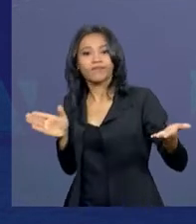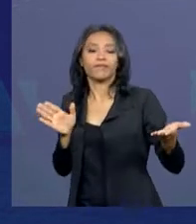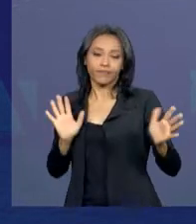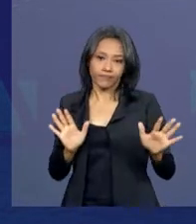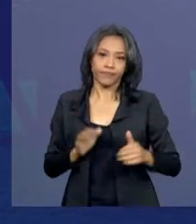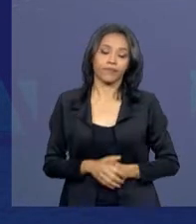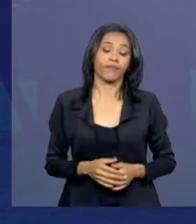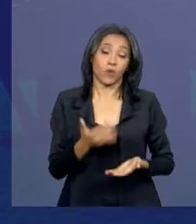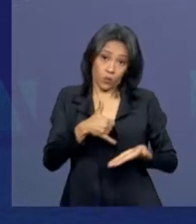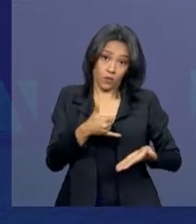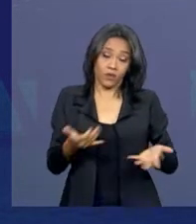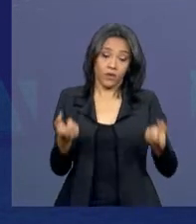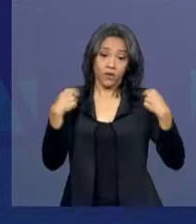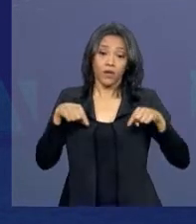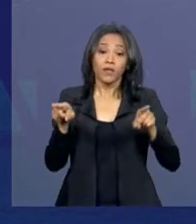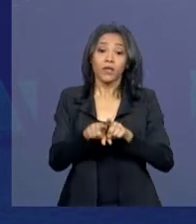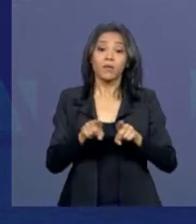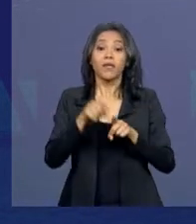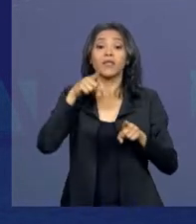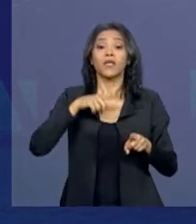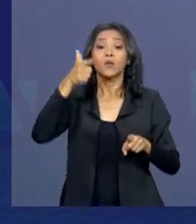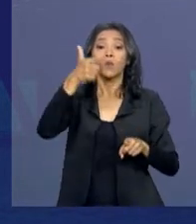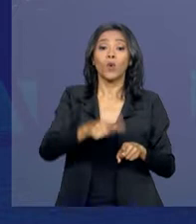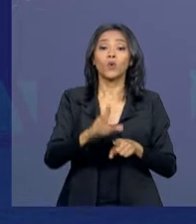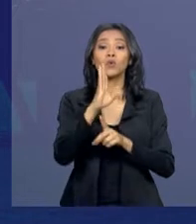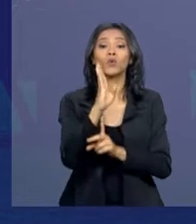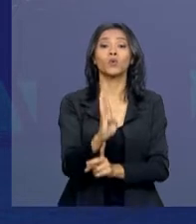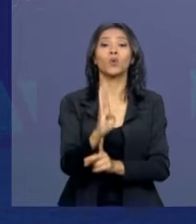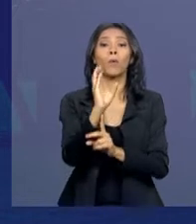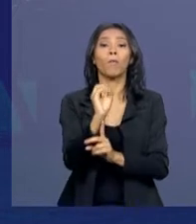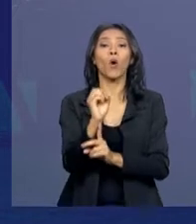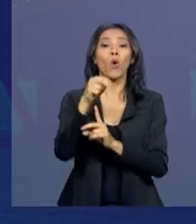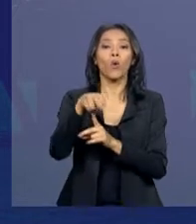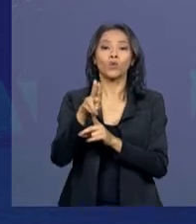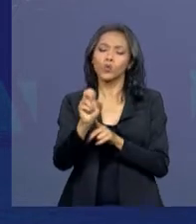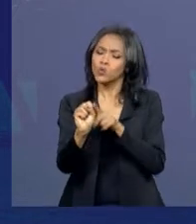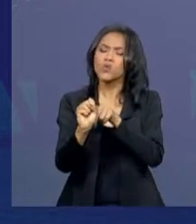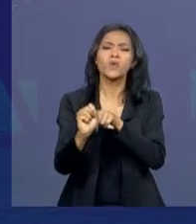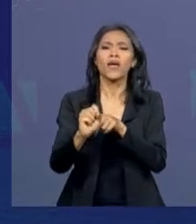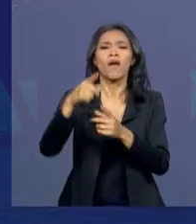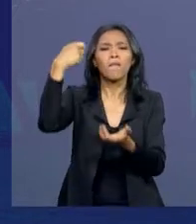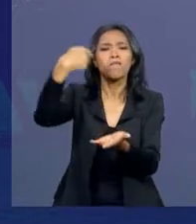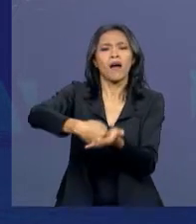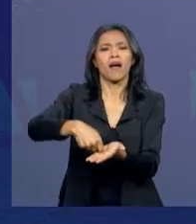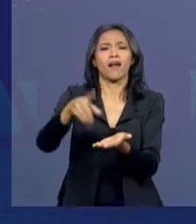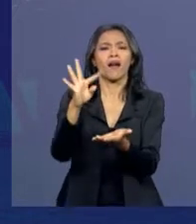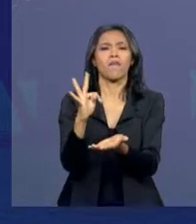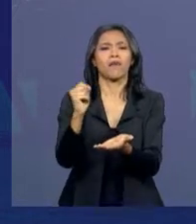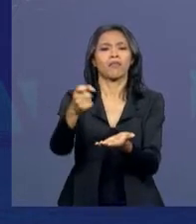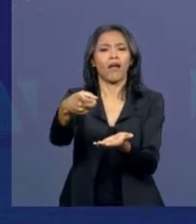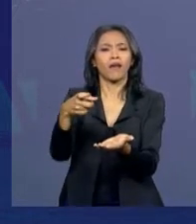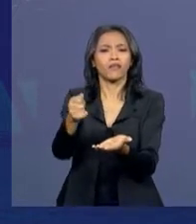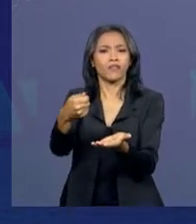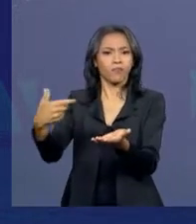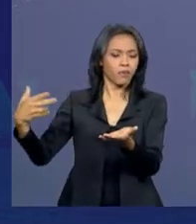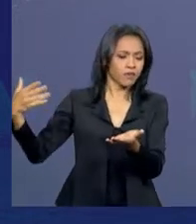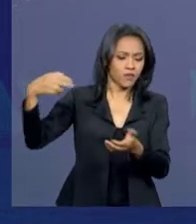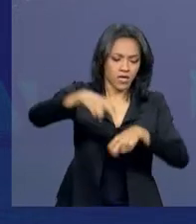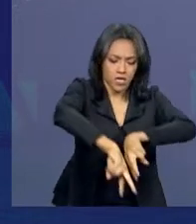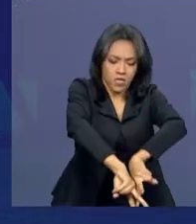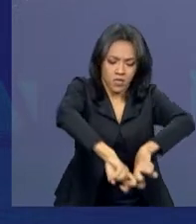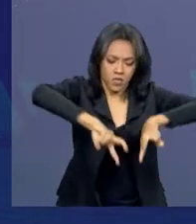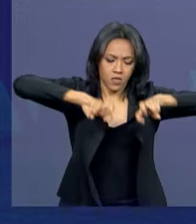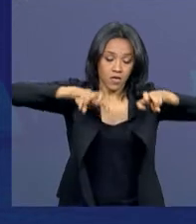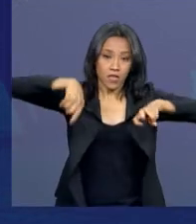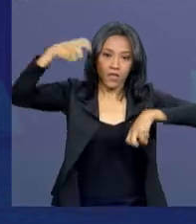também existe o bônus de assinatura espécie de taxa que se paga ao receber o bloco para a exploração e produção é pago